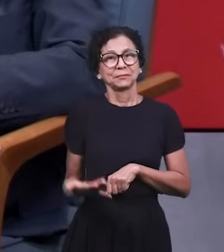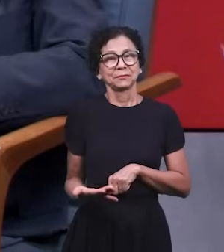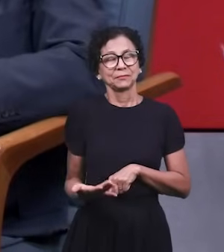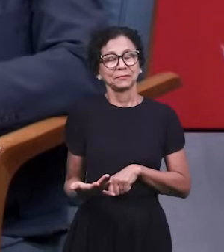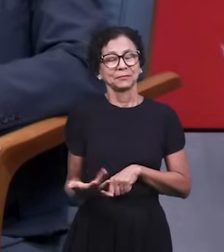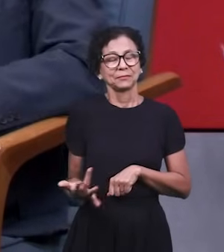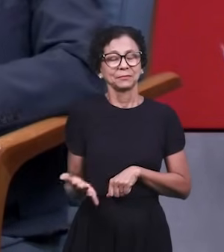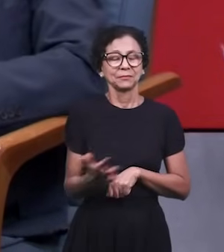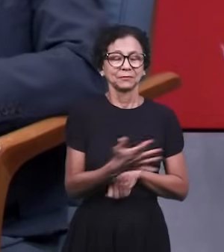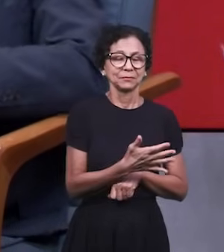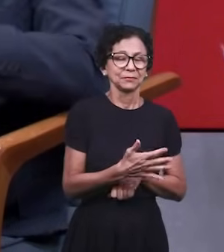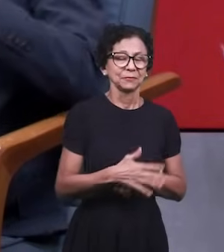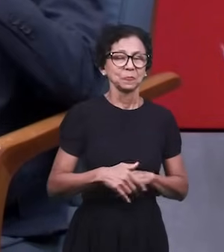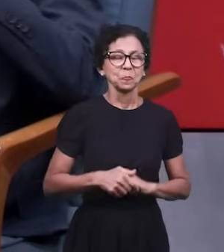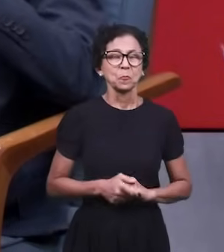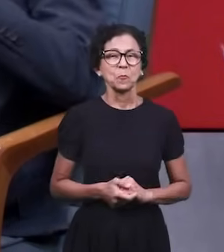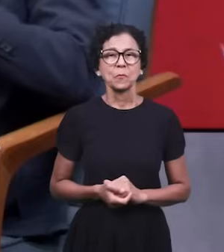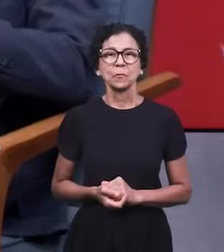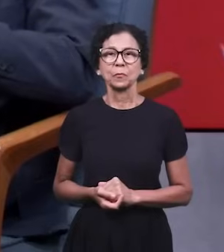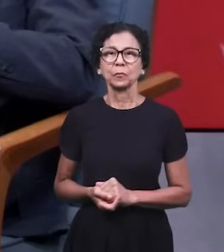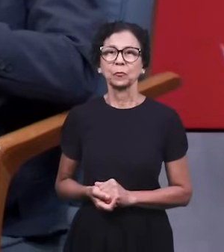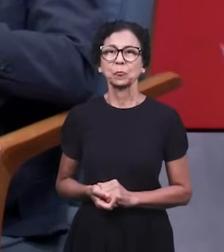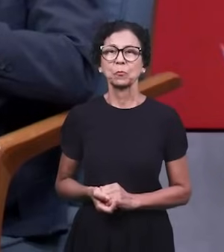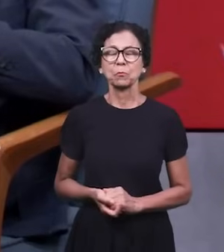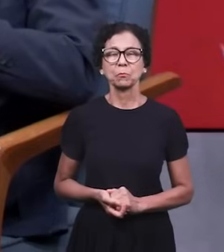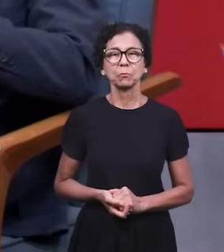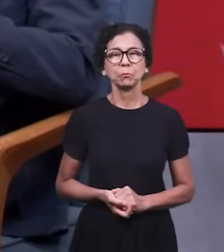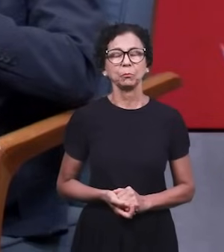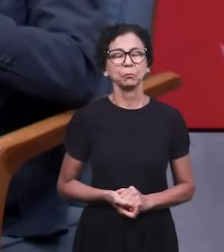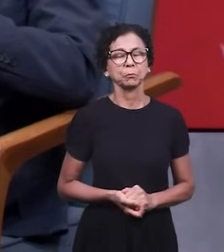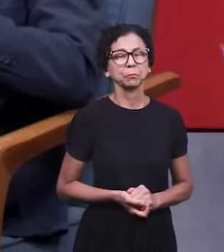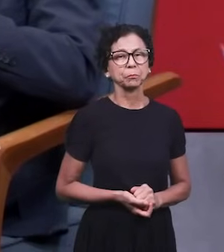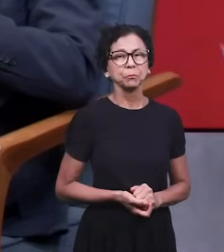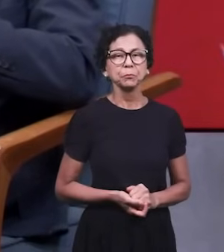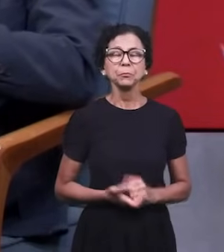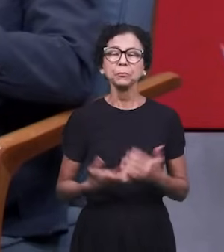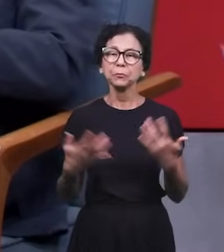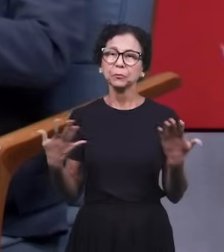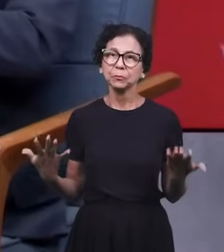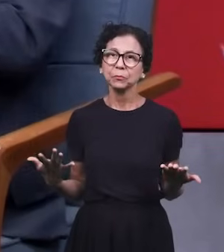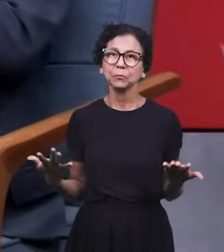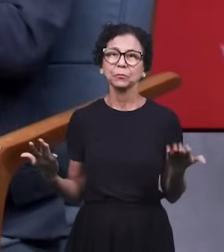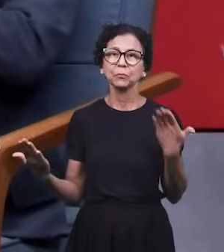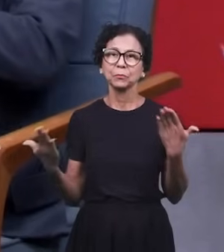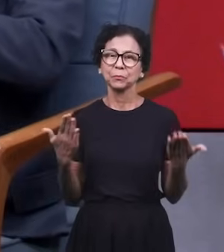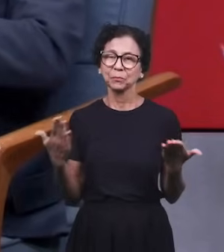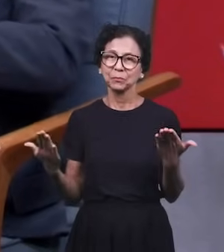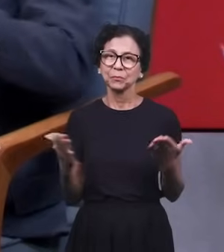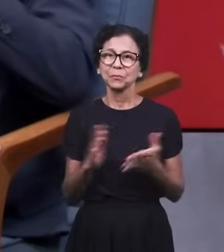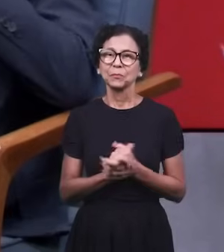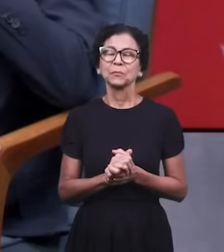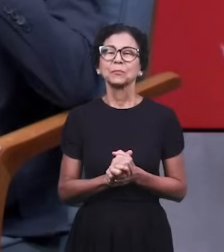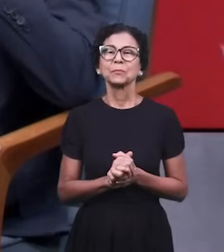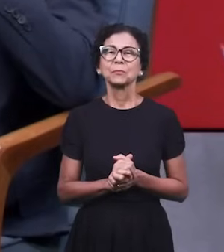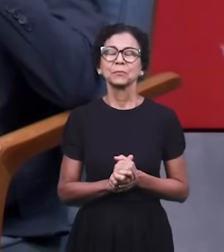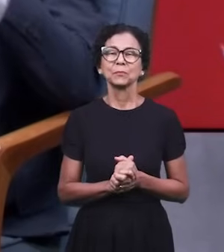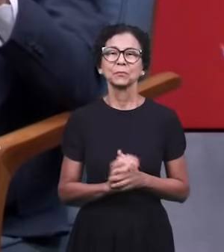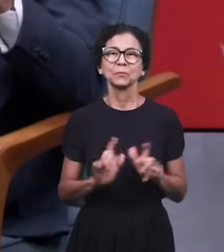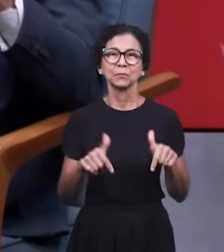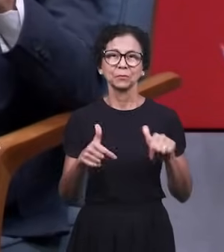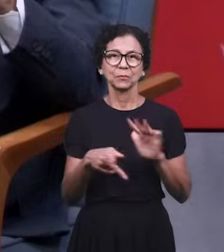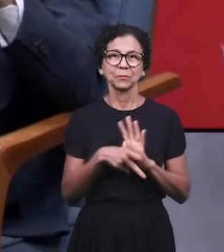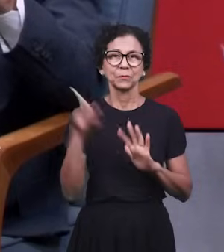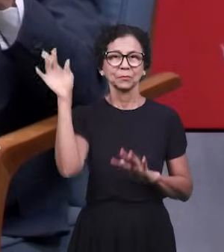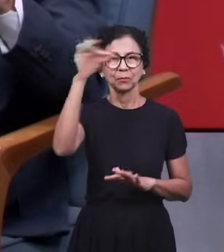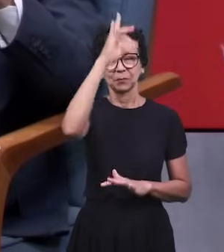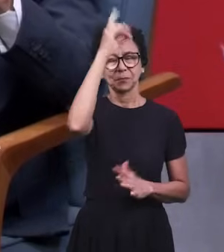Testamento? Aconteceram. Nós queremos fazer uma relação dessas operações. Depois nós vamos falar também sobre os